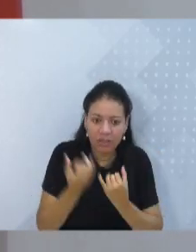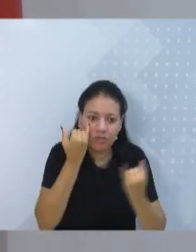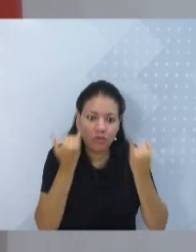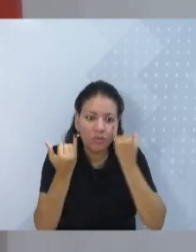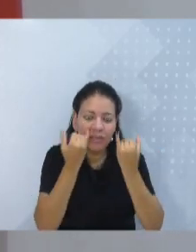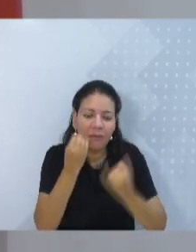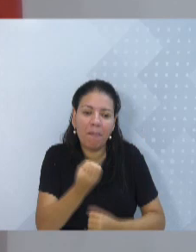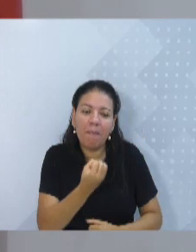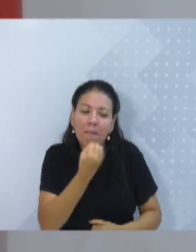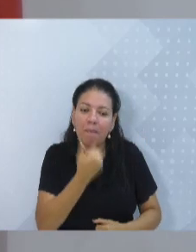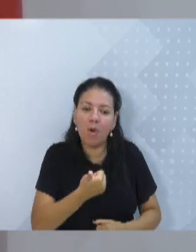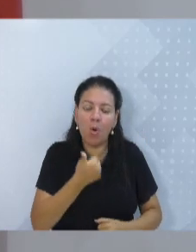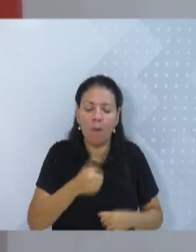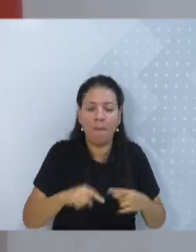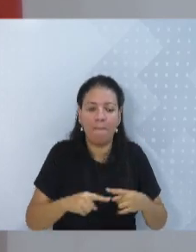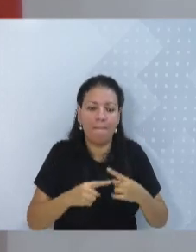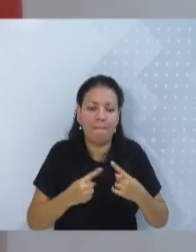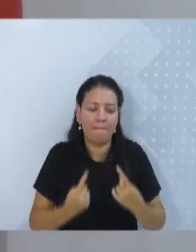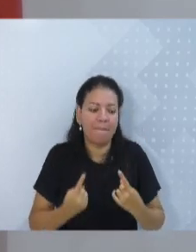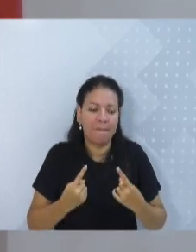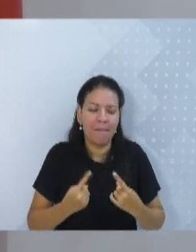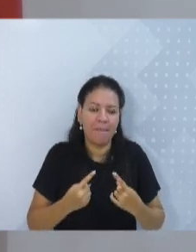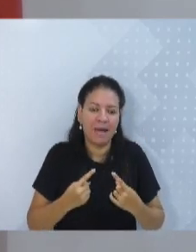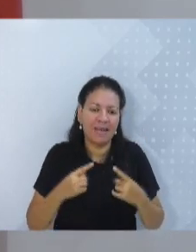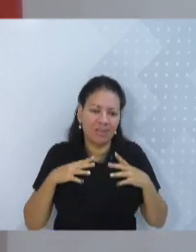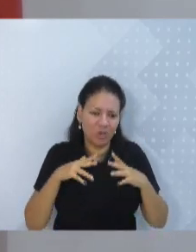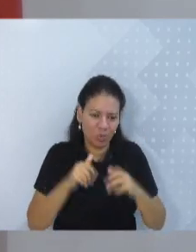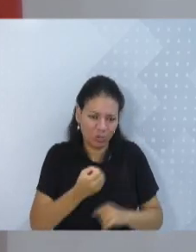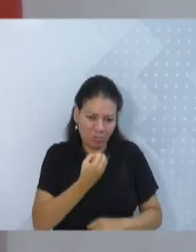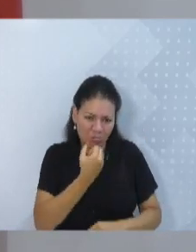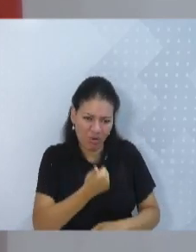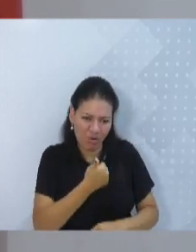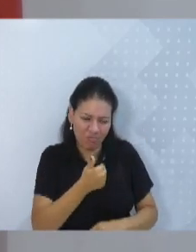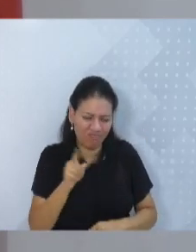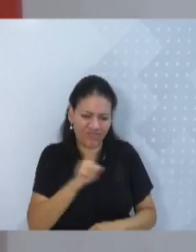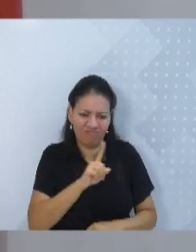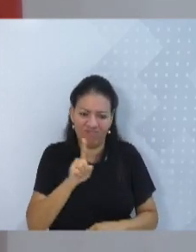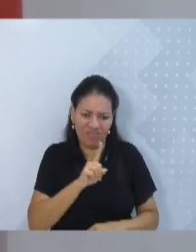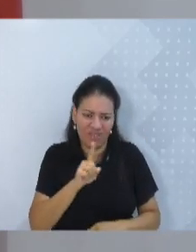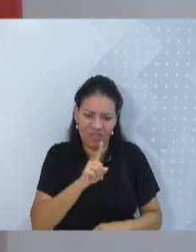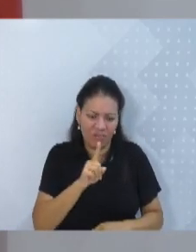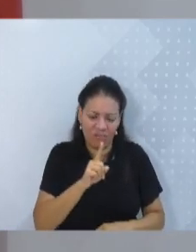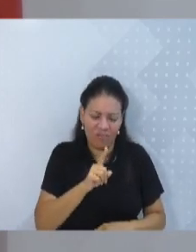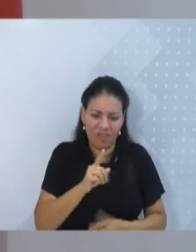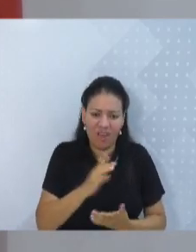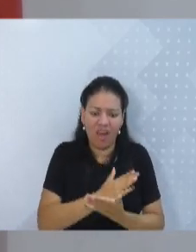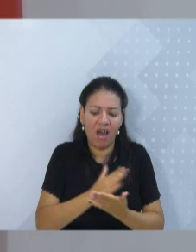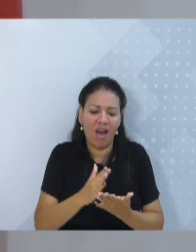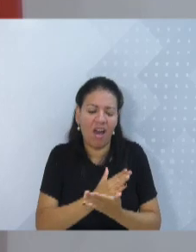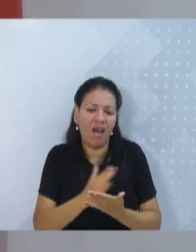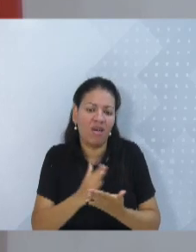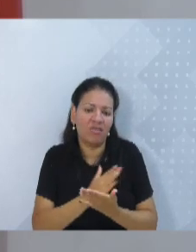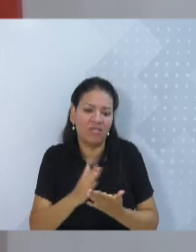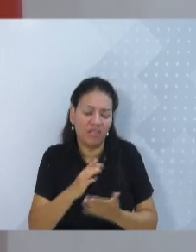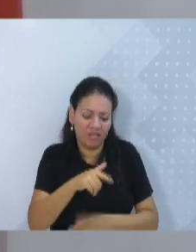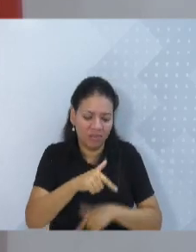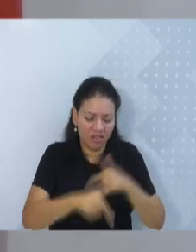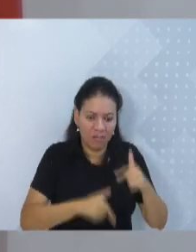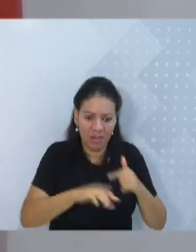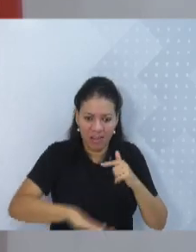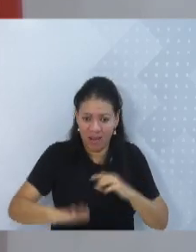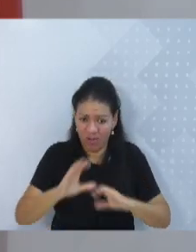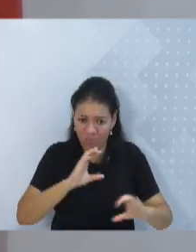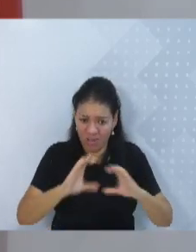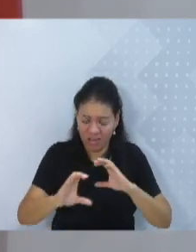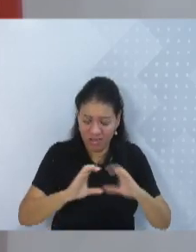boas porém Nem tudo são flores ser jornalista também lhe exige dizer